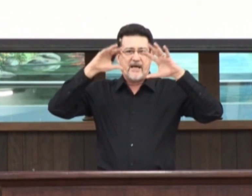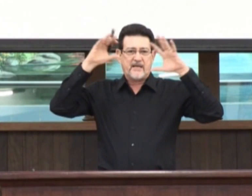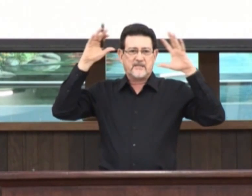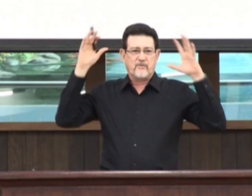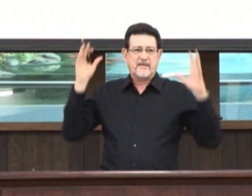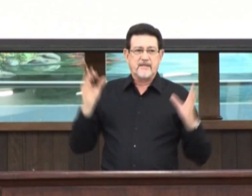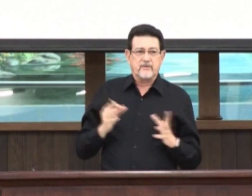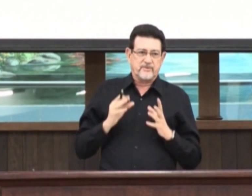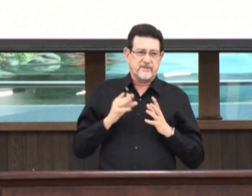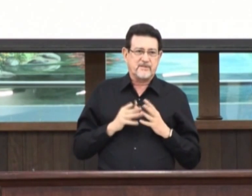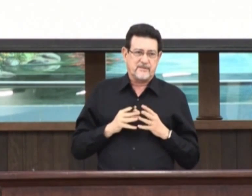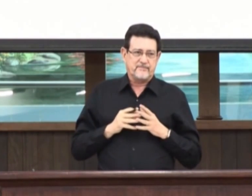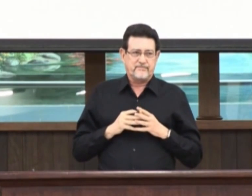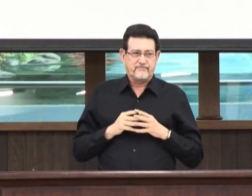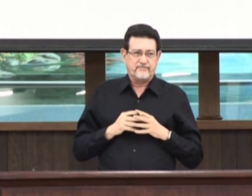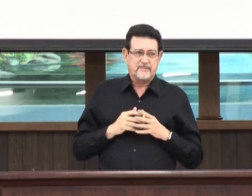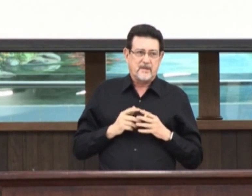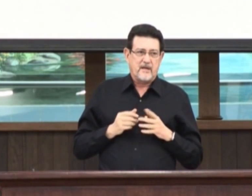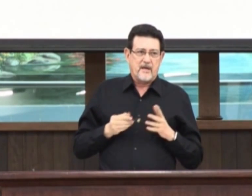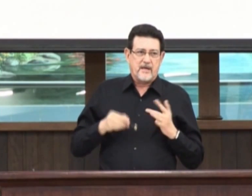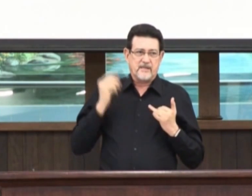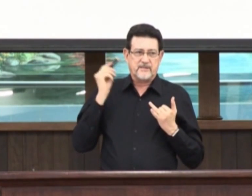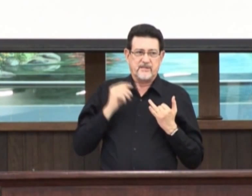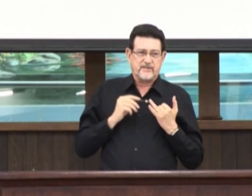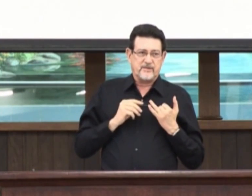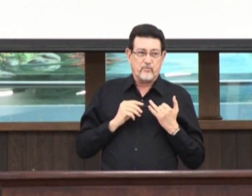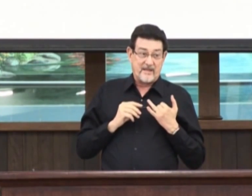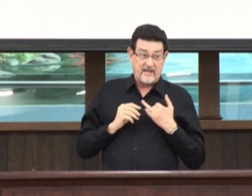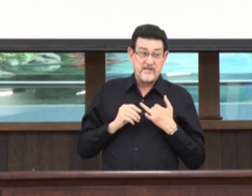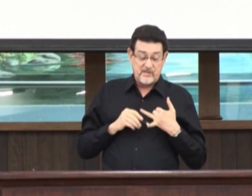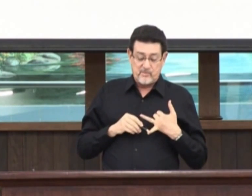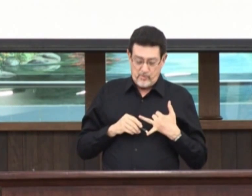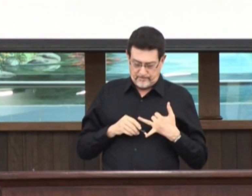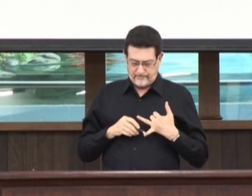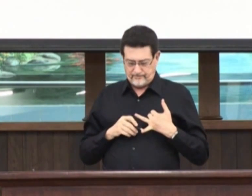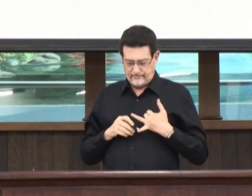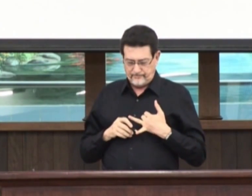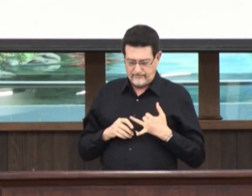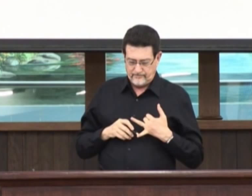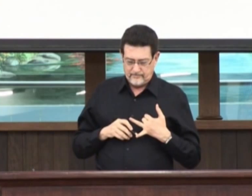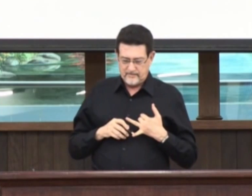que, em relação a Deus, existe o ateísmo,